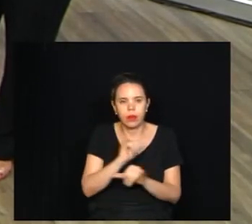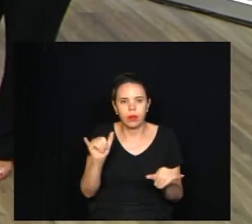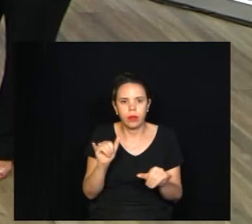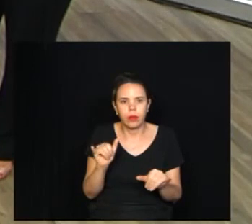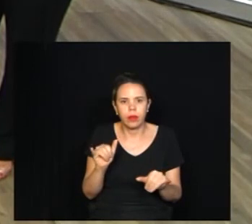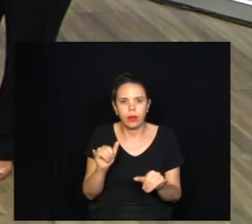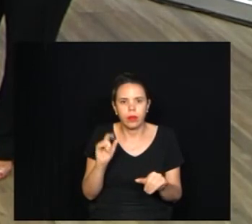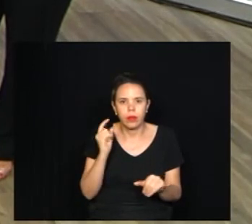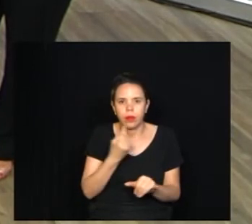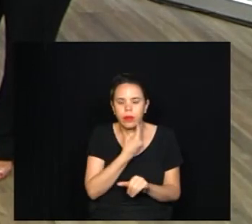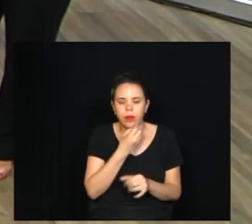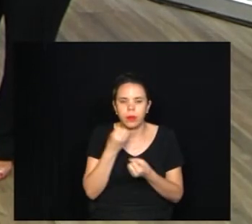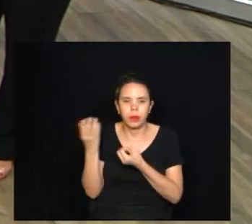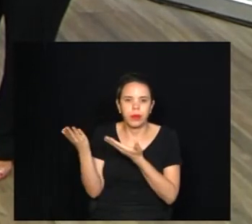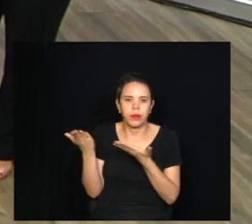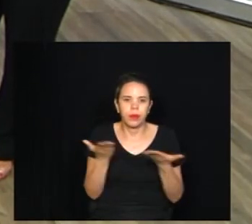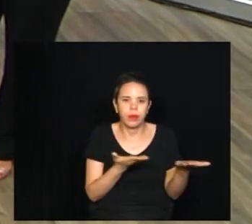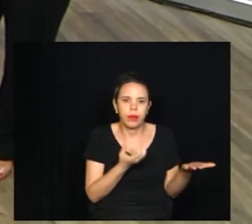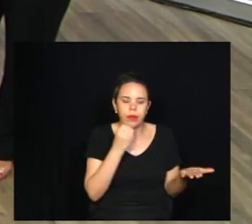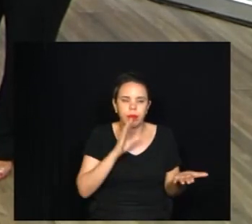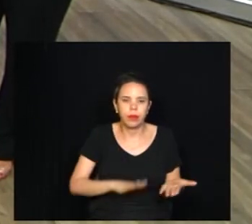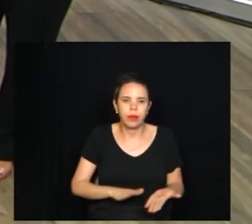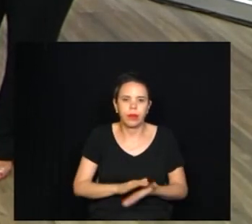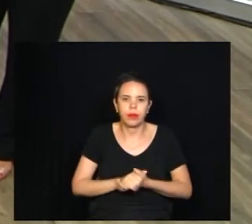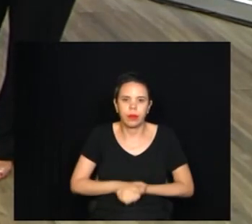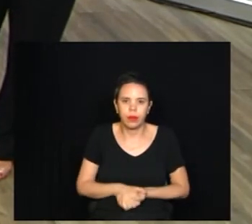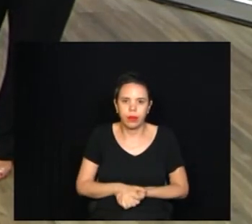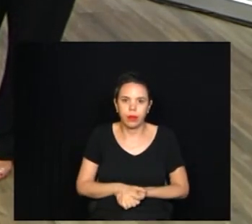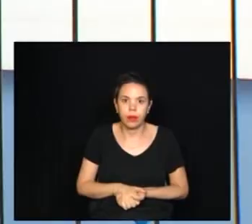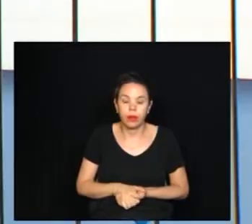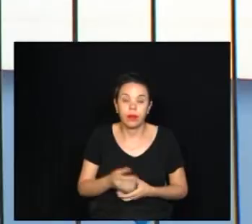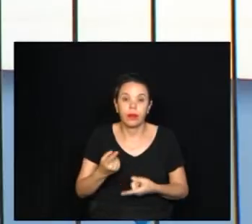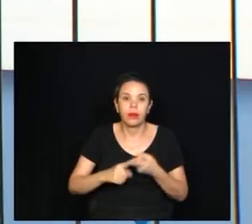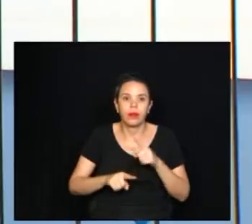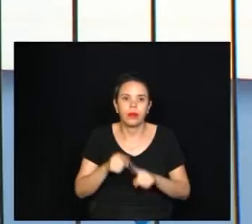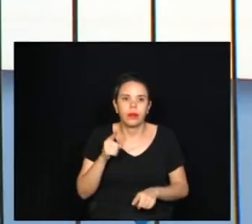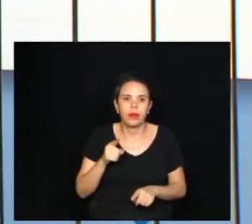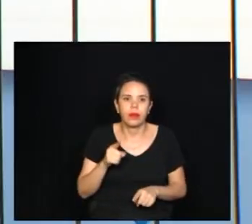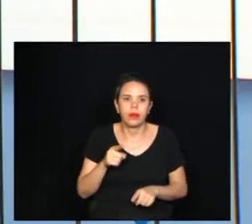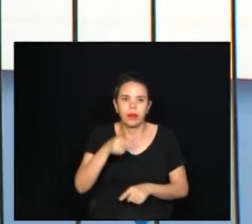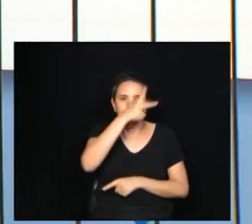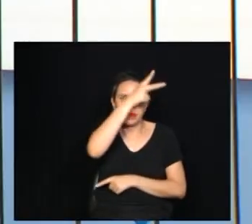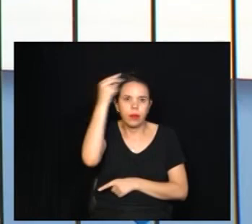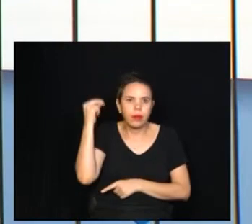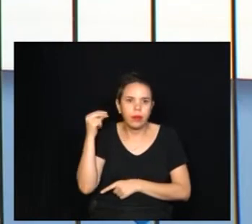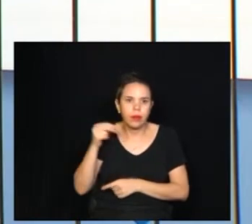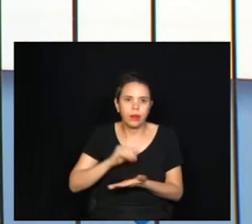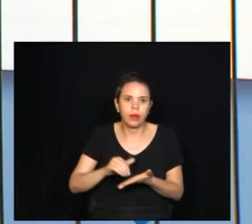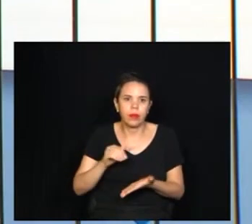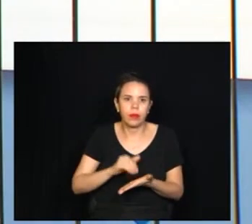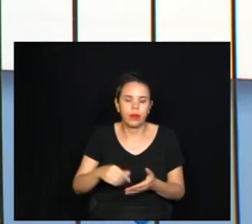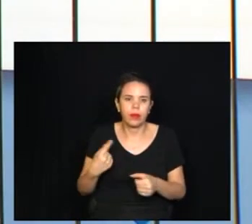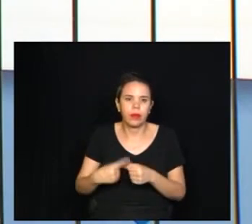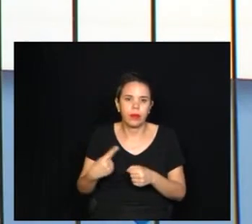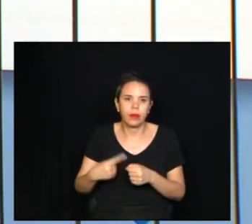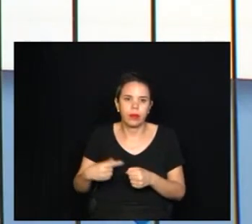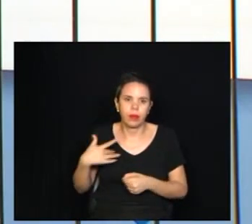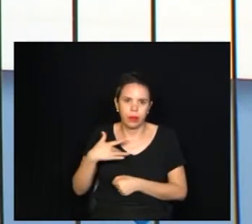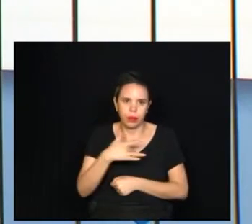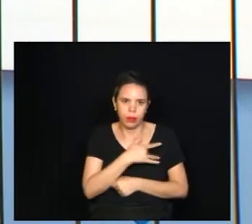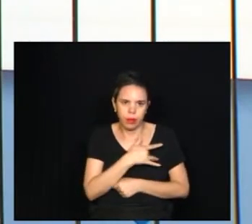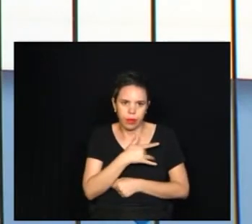então, Mina Abreu, seja bem-vinda e boa tarde. E de acordo com a nota da Prefeitura, a Secretaria Municipal de